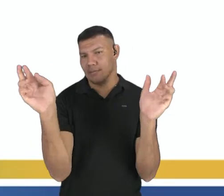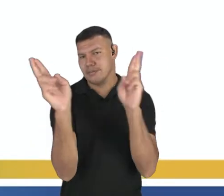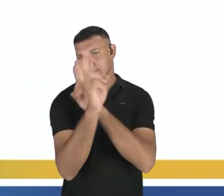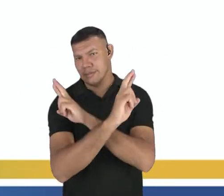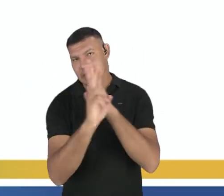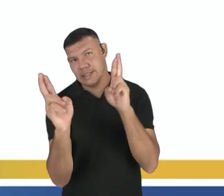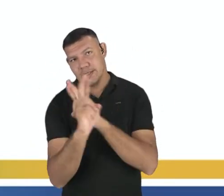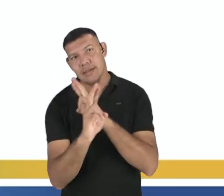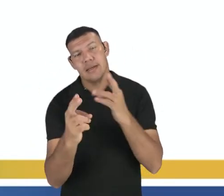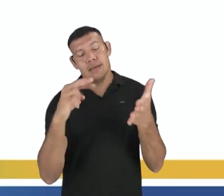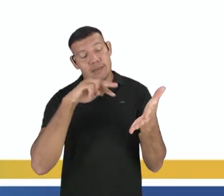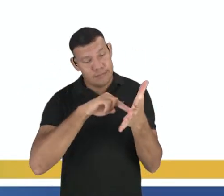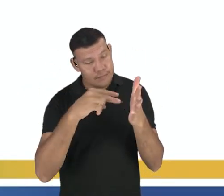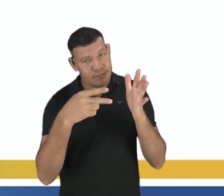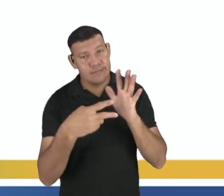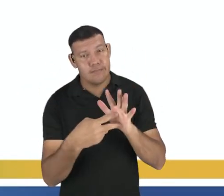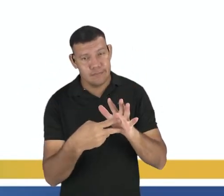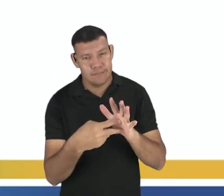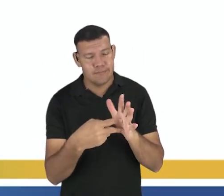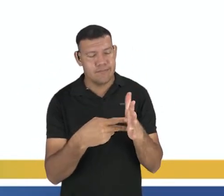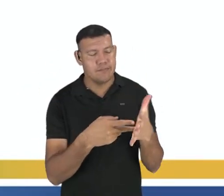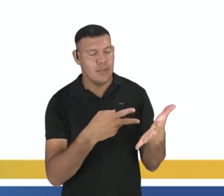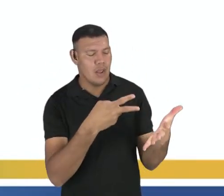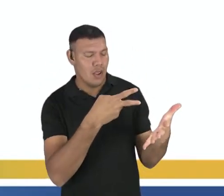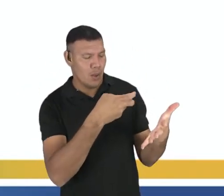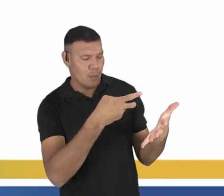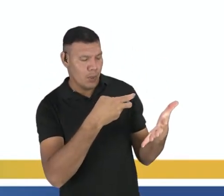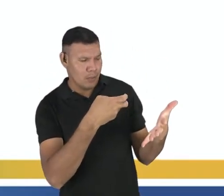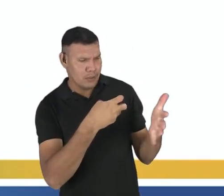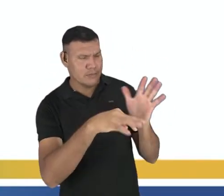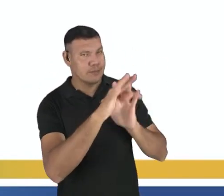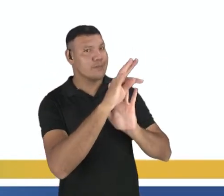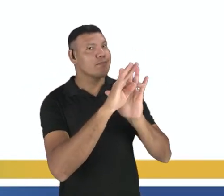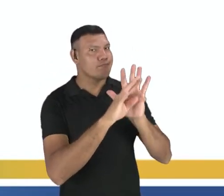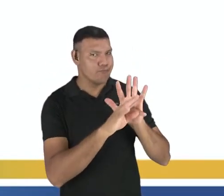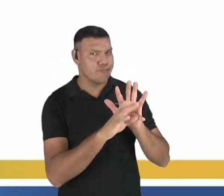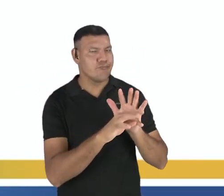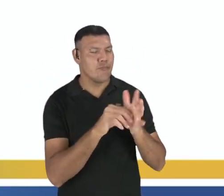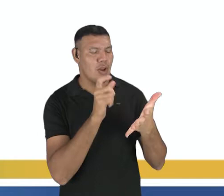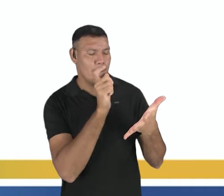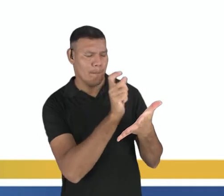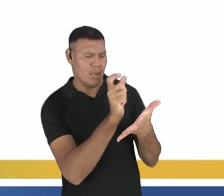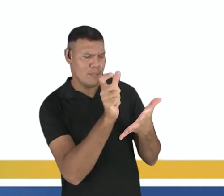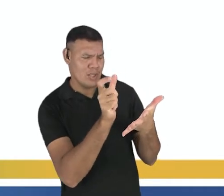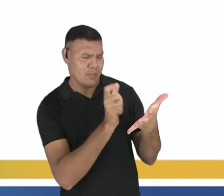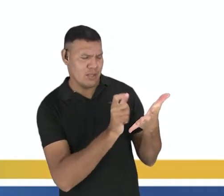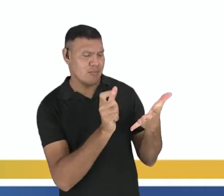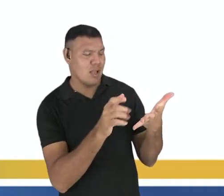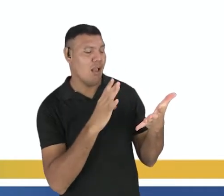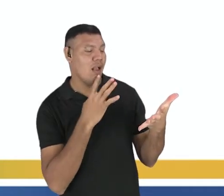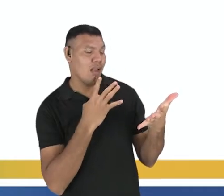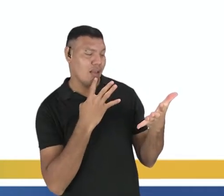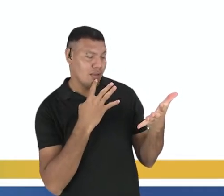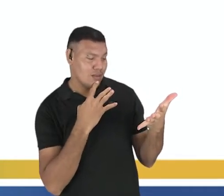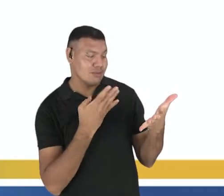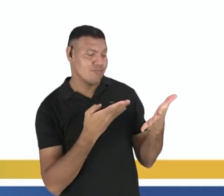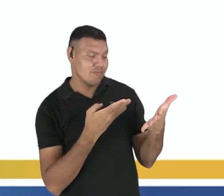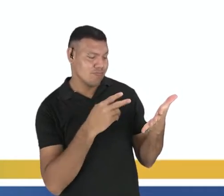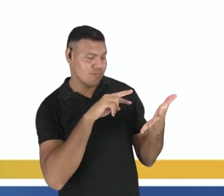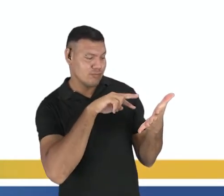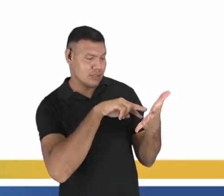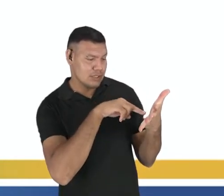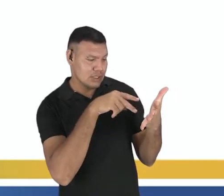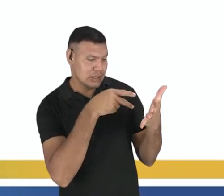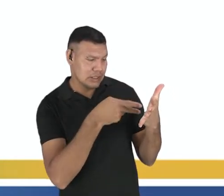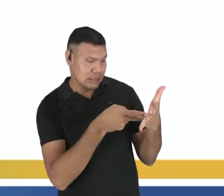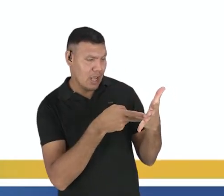mais voltada para isso. Olhar para o texto e saber que eu reconheço cada palavra que está escrito ali, né? Vejo os signos que